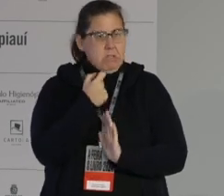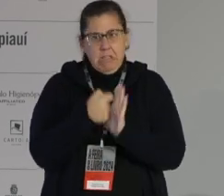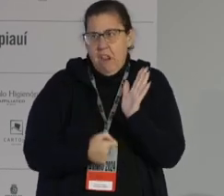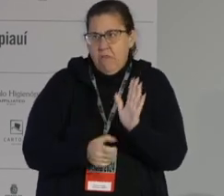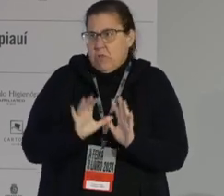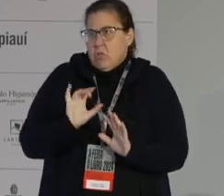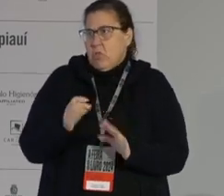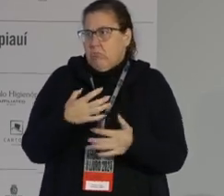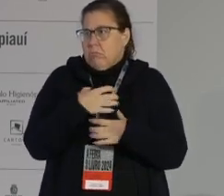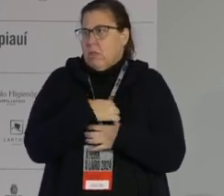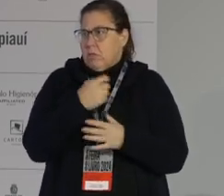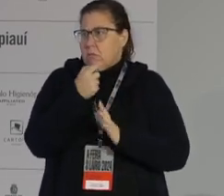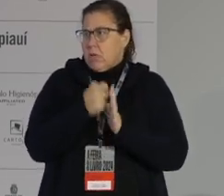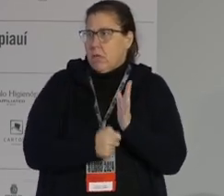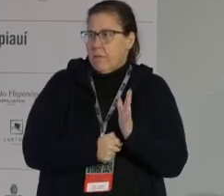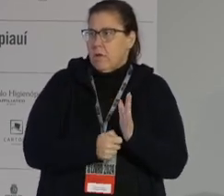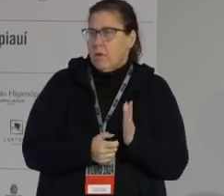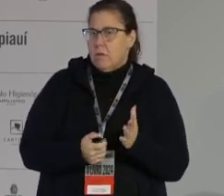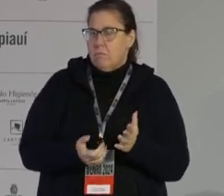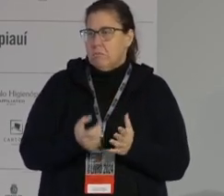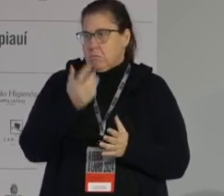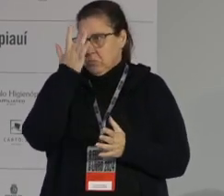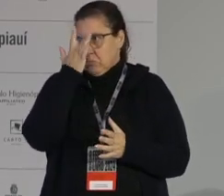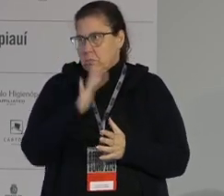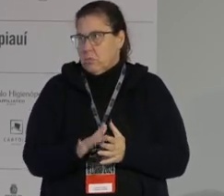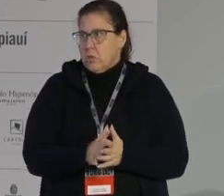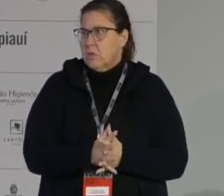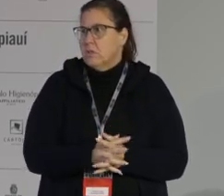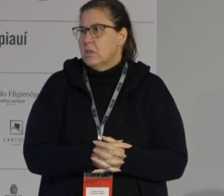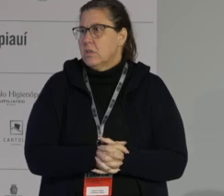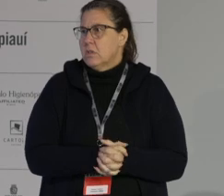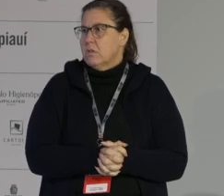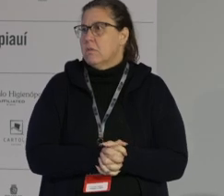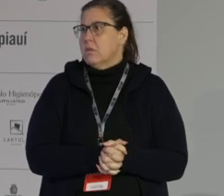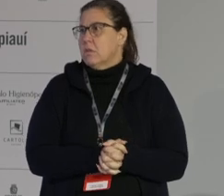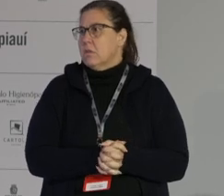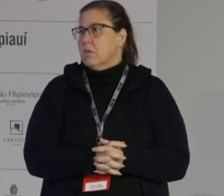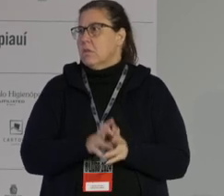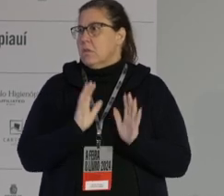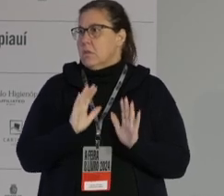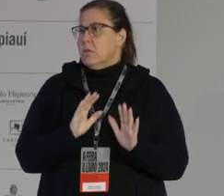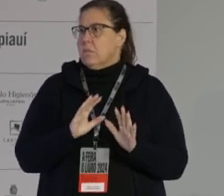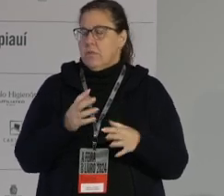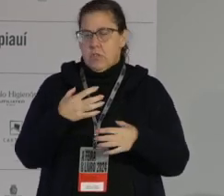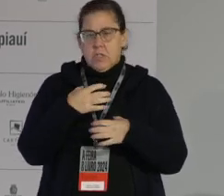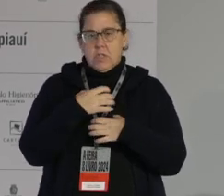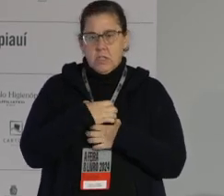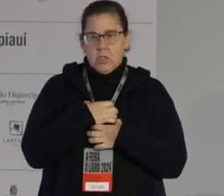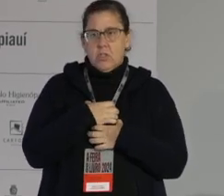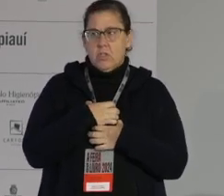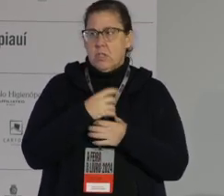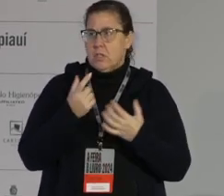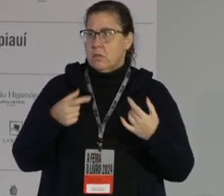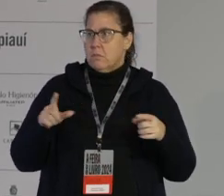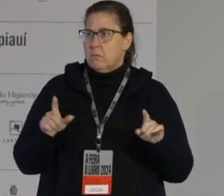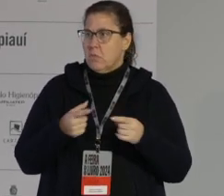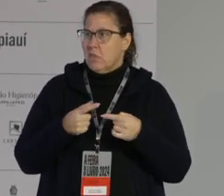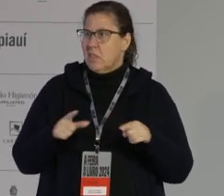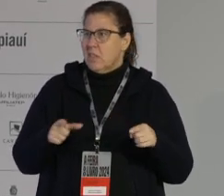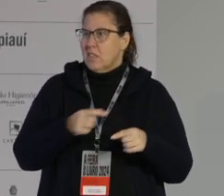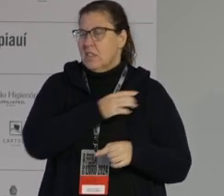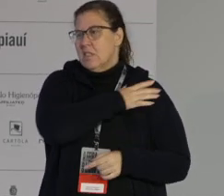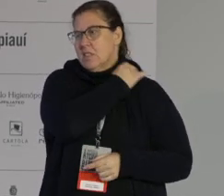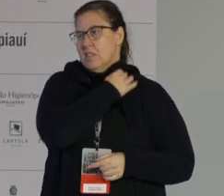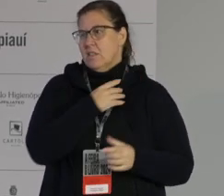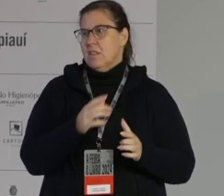como, né? Uma vez perguntaram, como você escreve? Não sei como mesmo, mas vai entrando. Assim, as músicas,